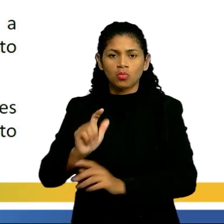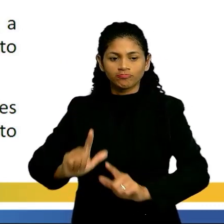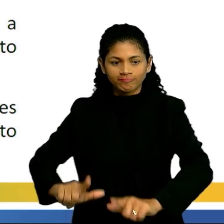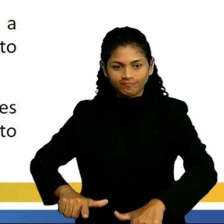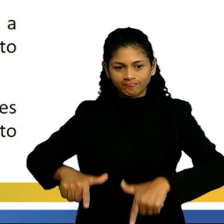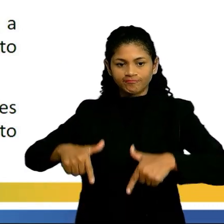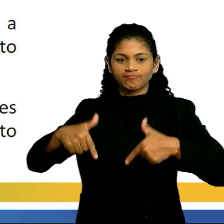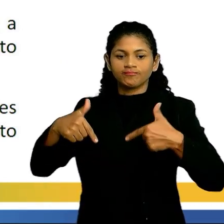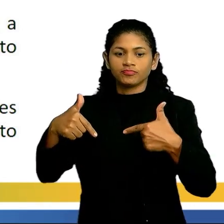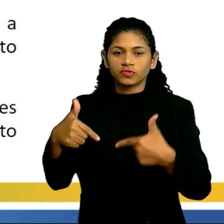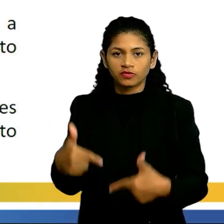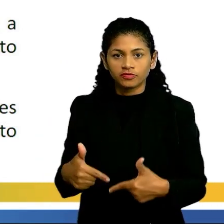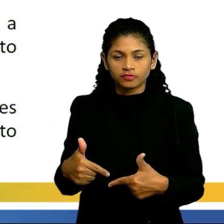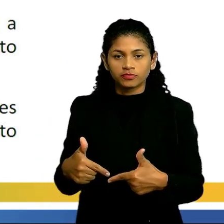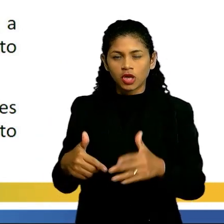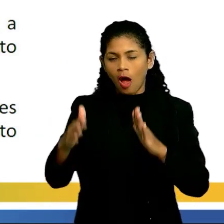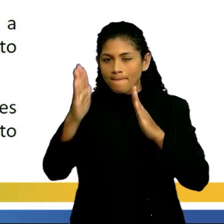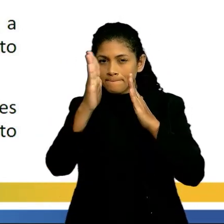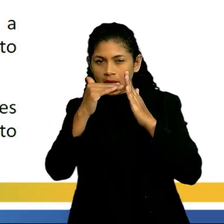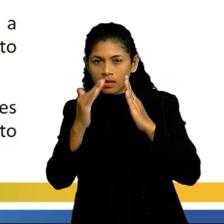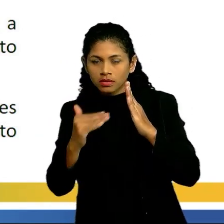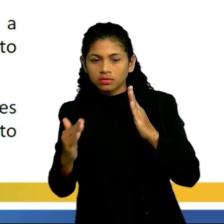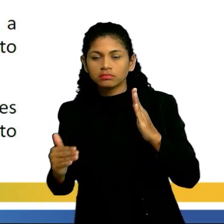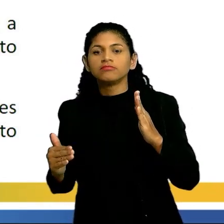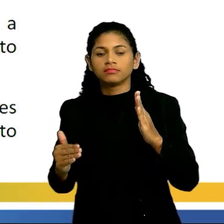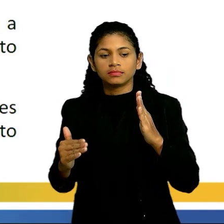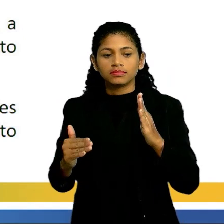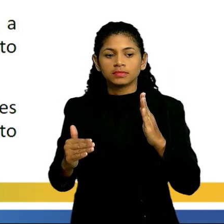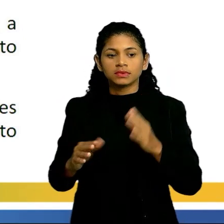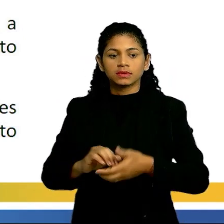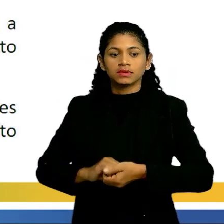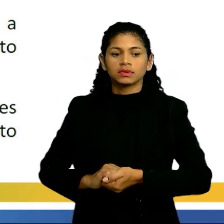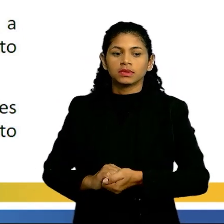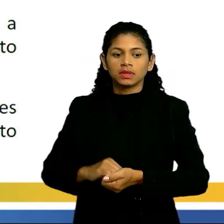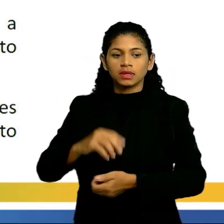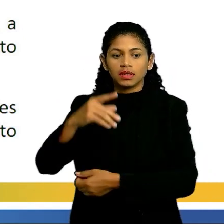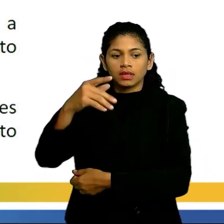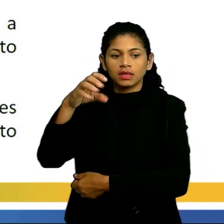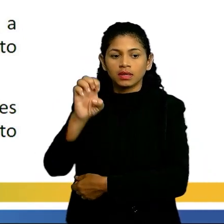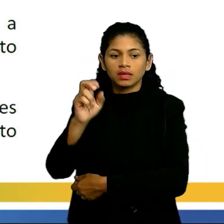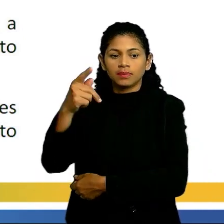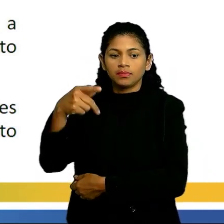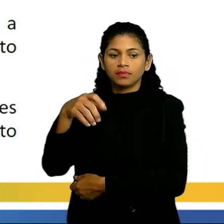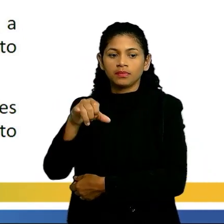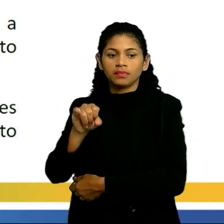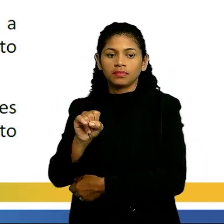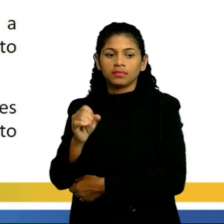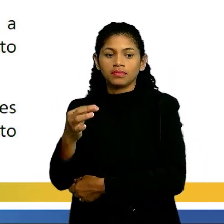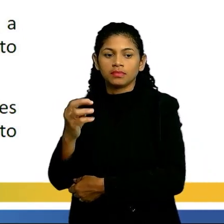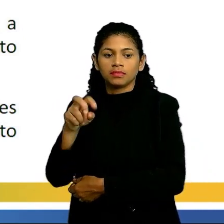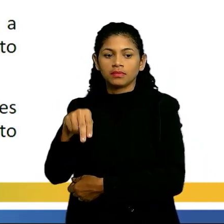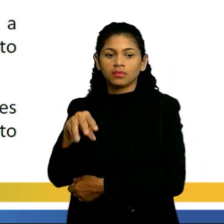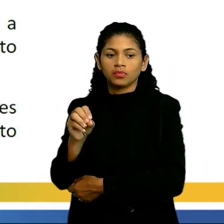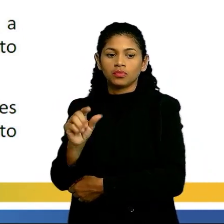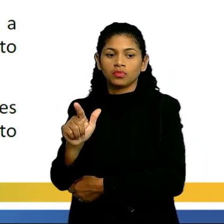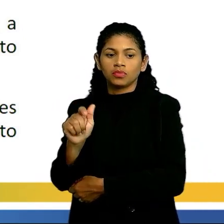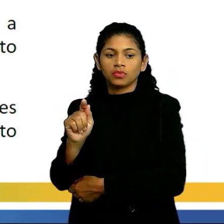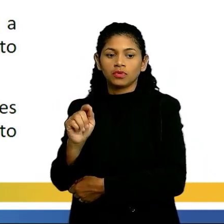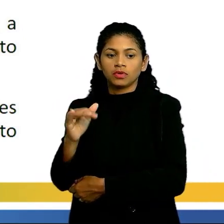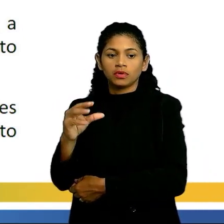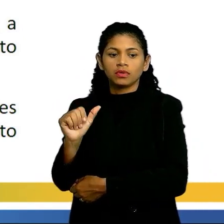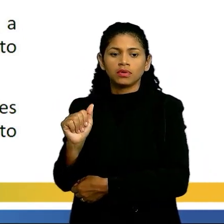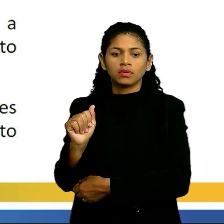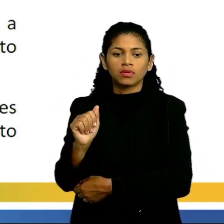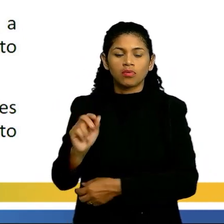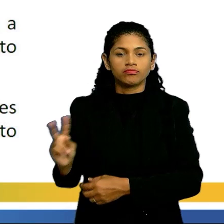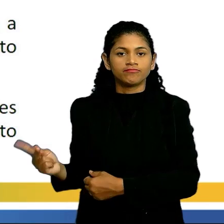convenções estéticas e epistemológicas que valorizam a autonomia do pensamento sobre o